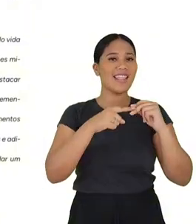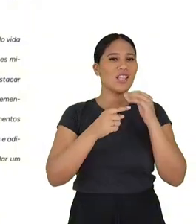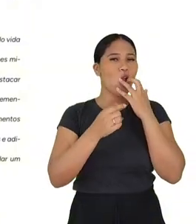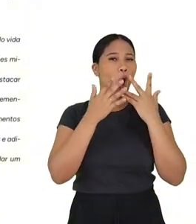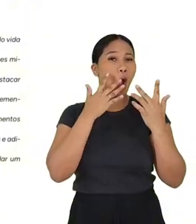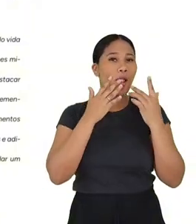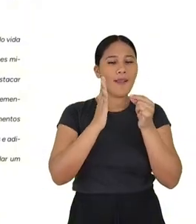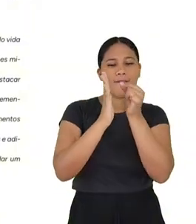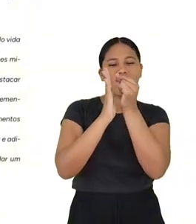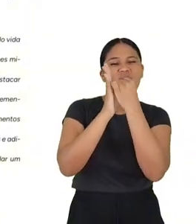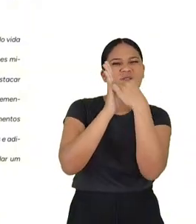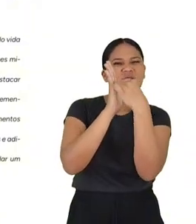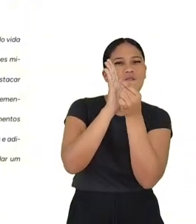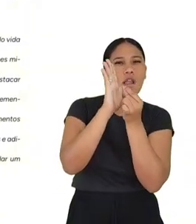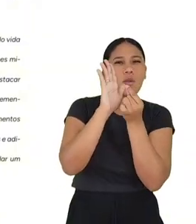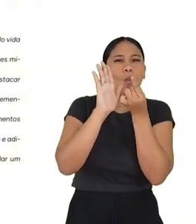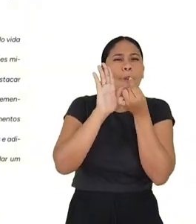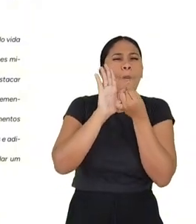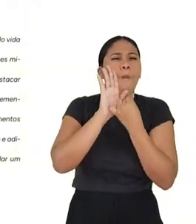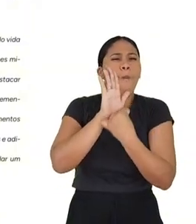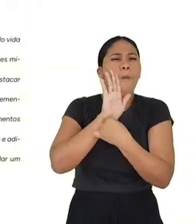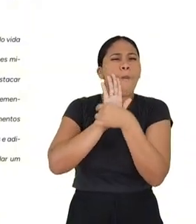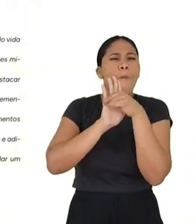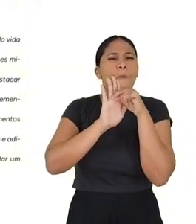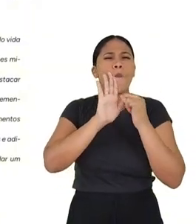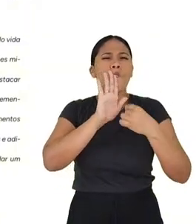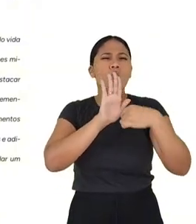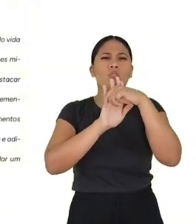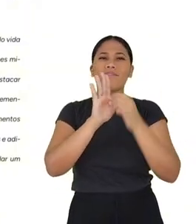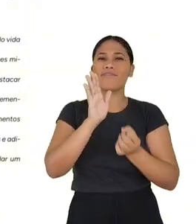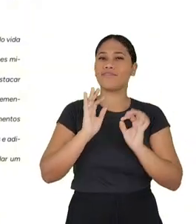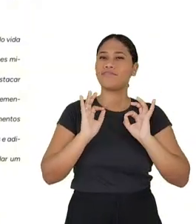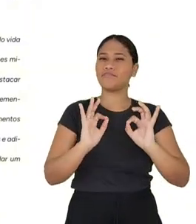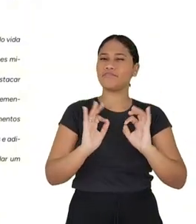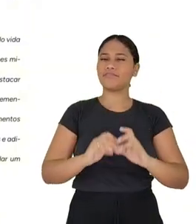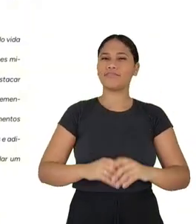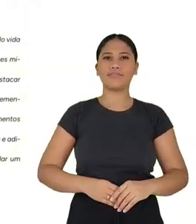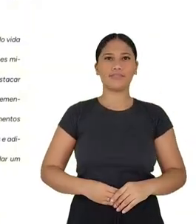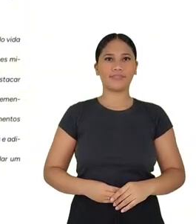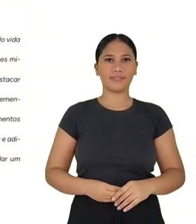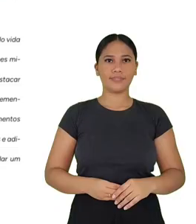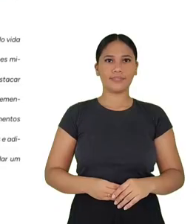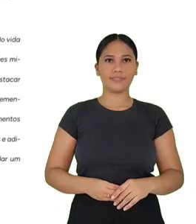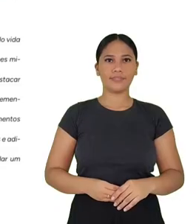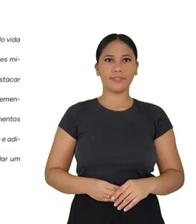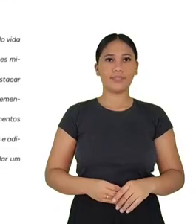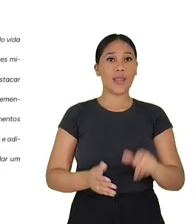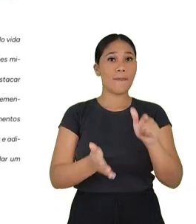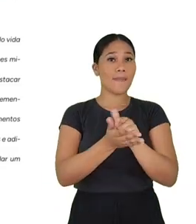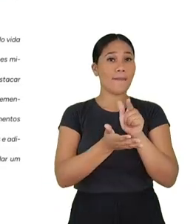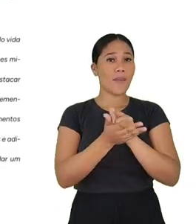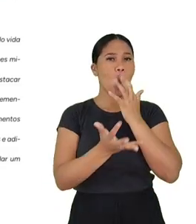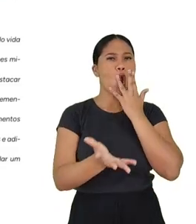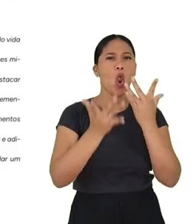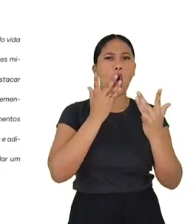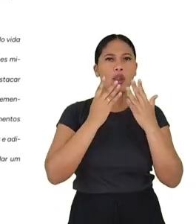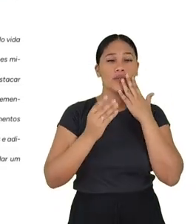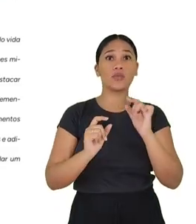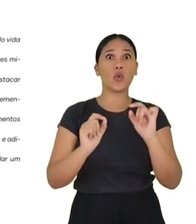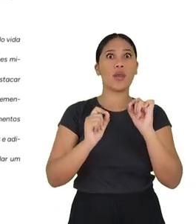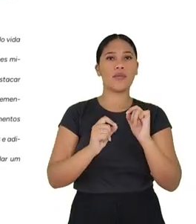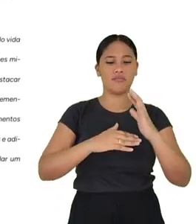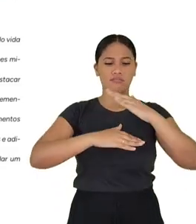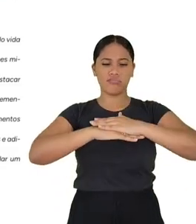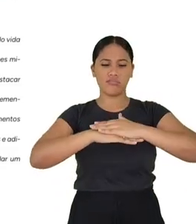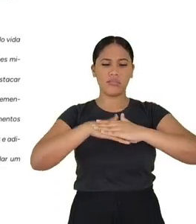Canetinhas coloridas para adicionar detalhes finos, destacar contornos e criar acabamentos preciosos. Papéis